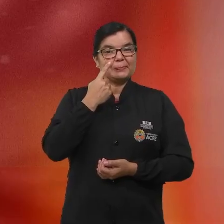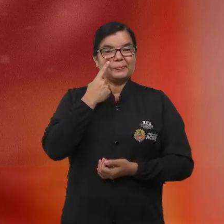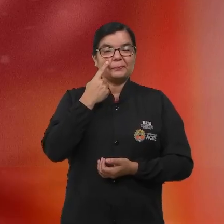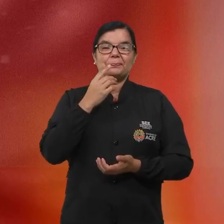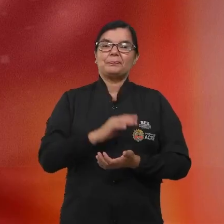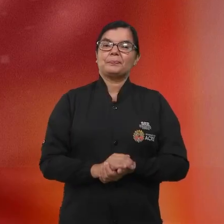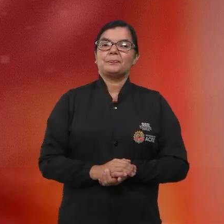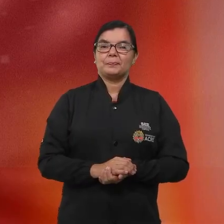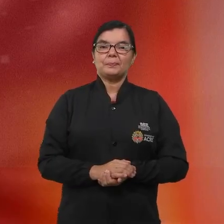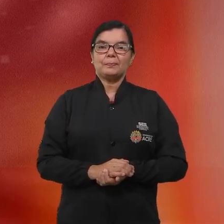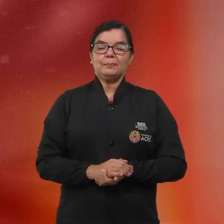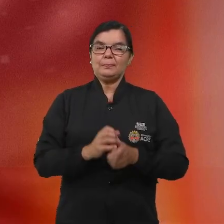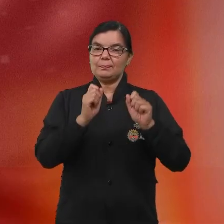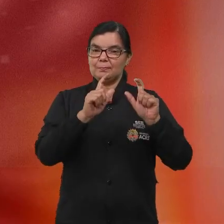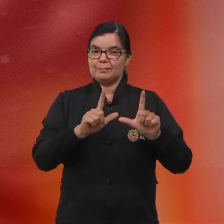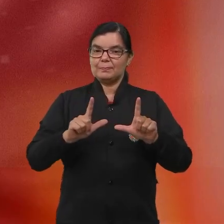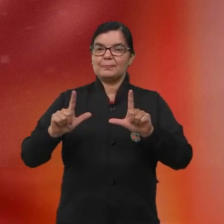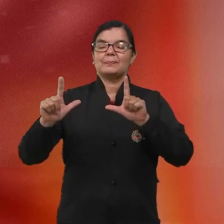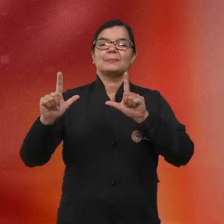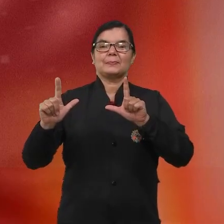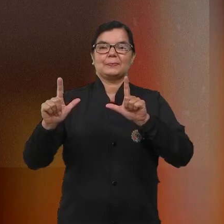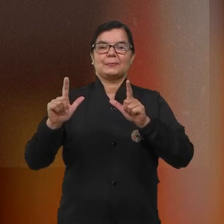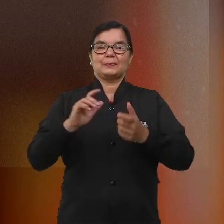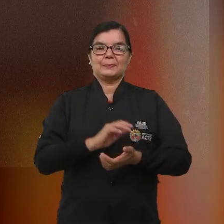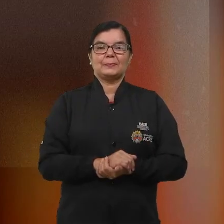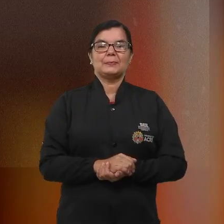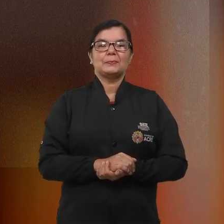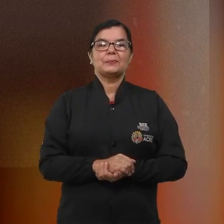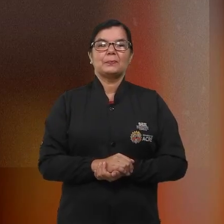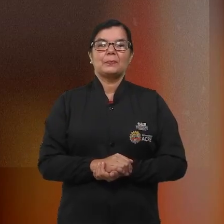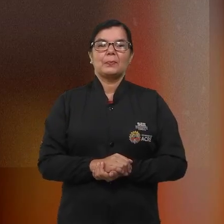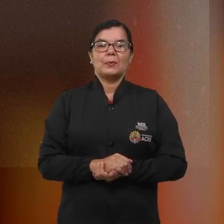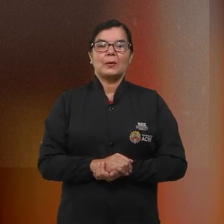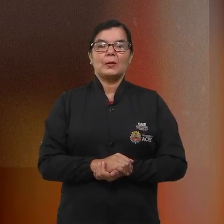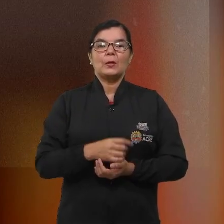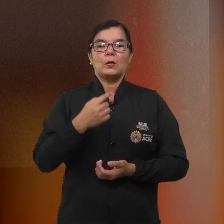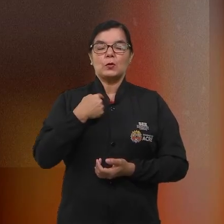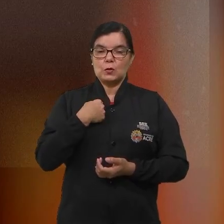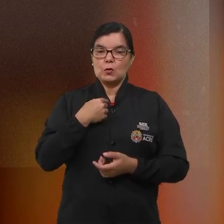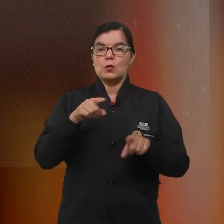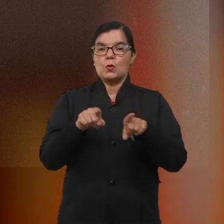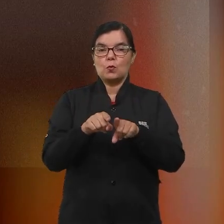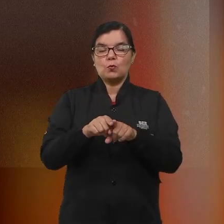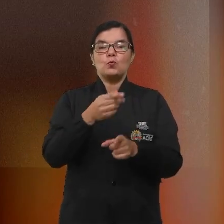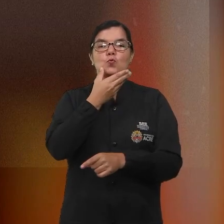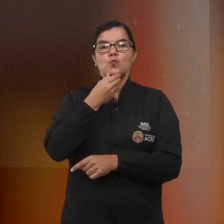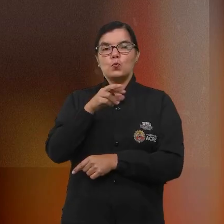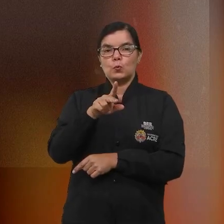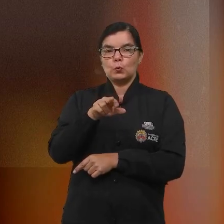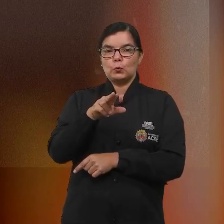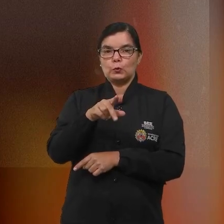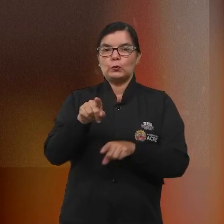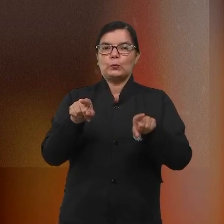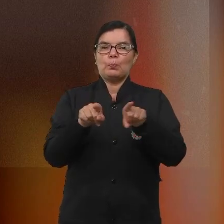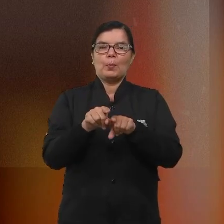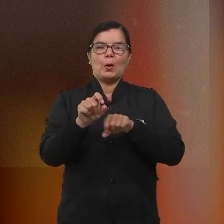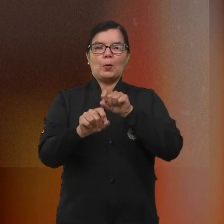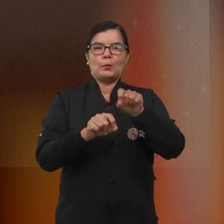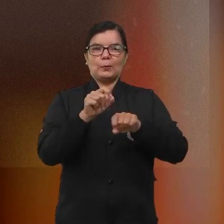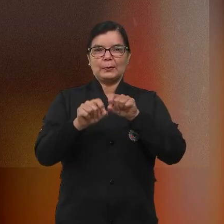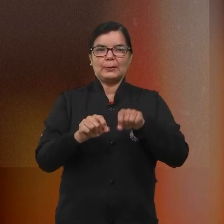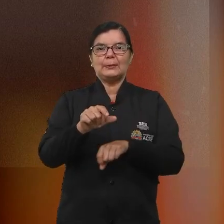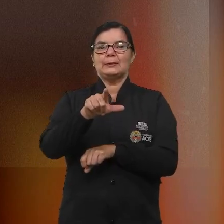na nossa próxima slide, que os irmãos Lumière, eles foram